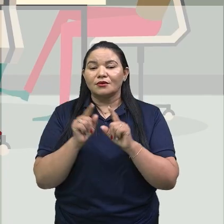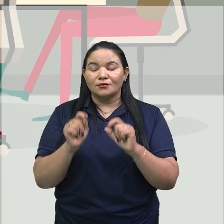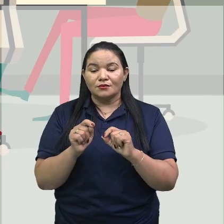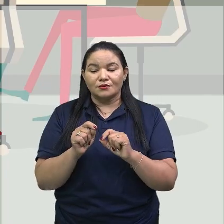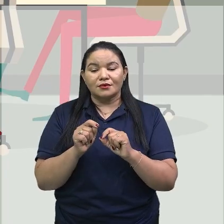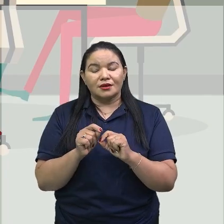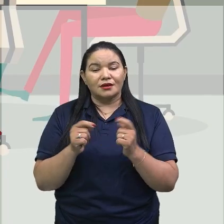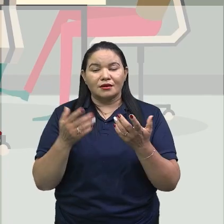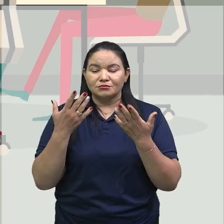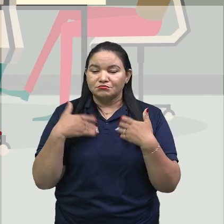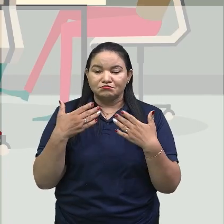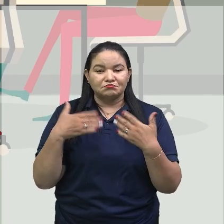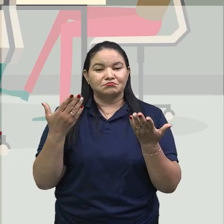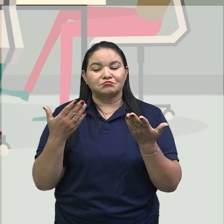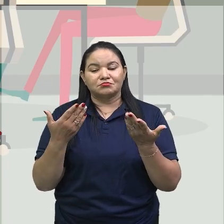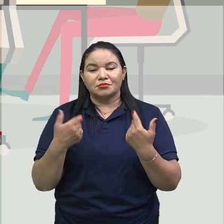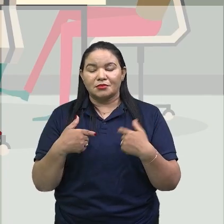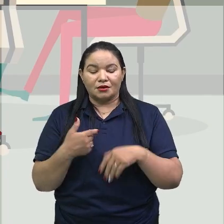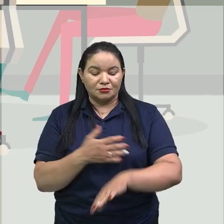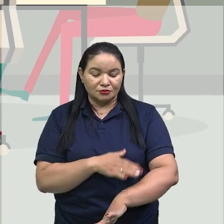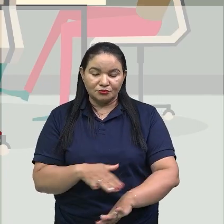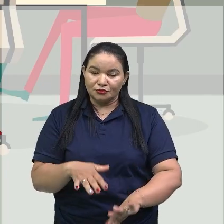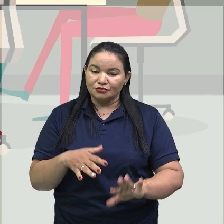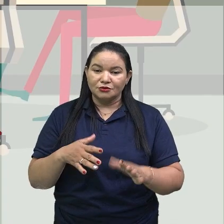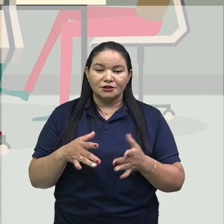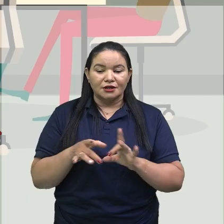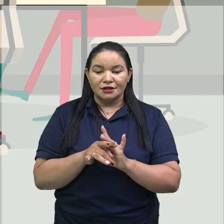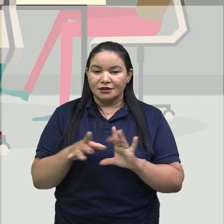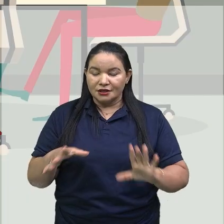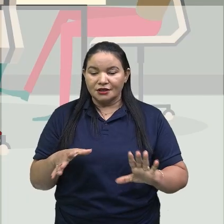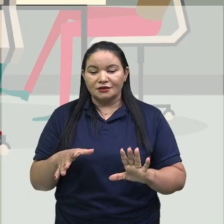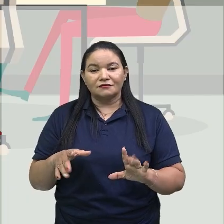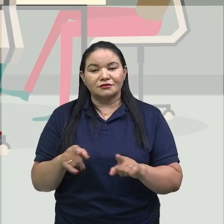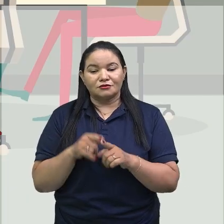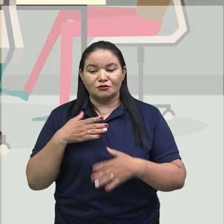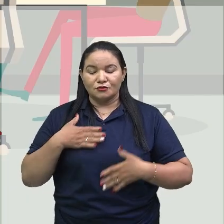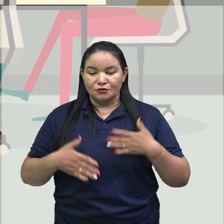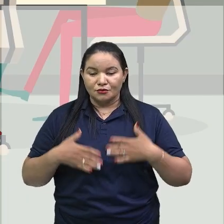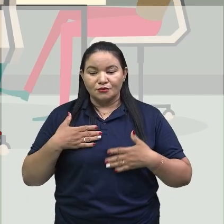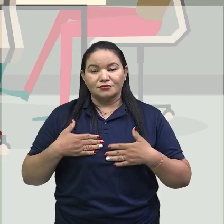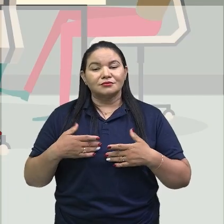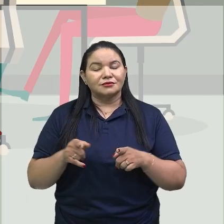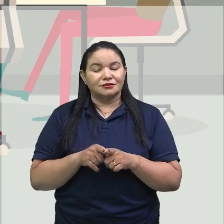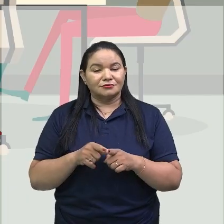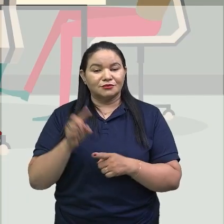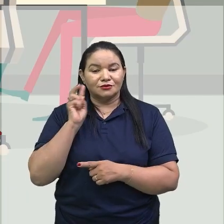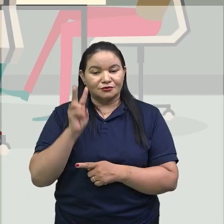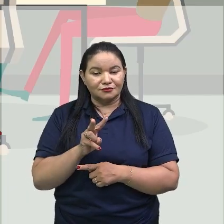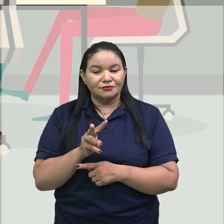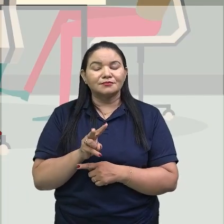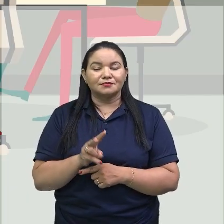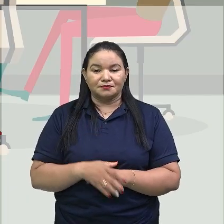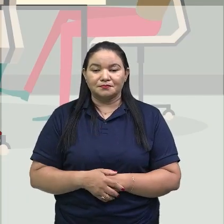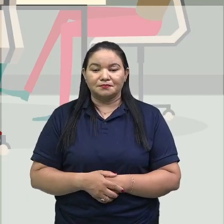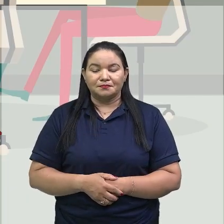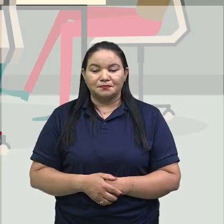julgamento. Os braços livres e soltos ao lado do corpo ajudam a passar essa sensação.